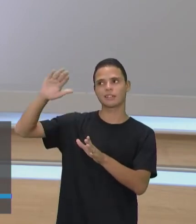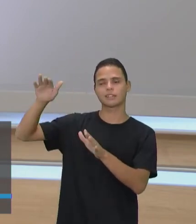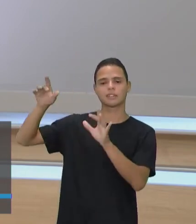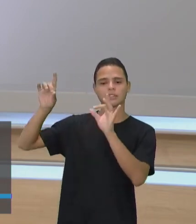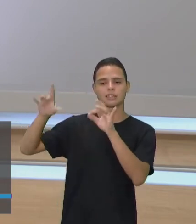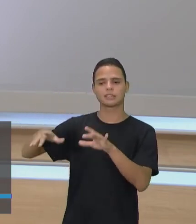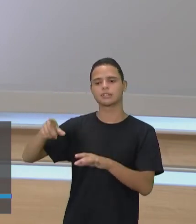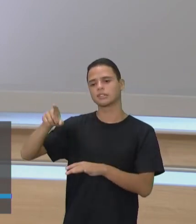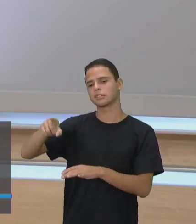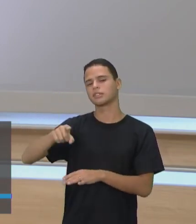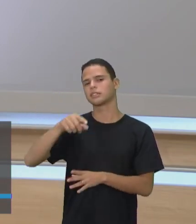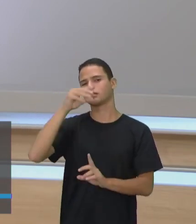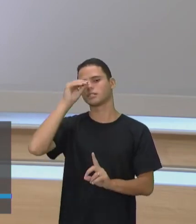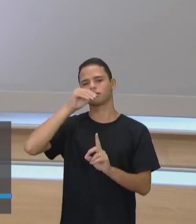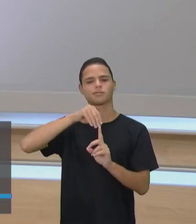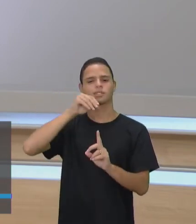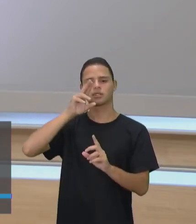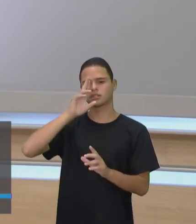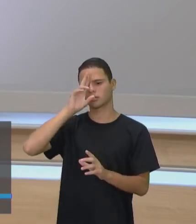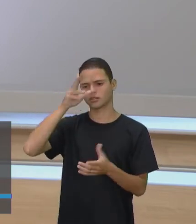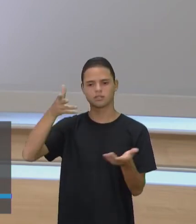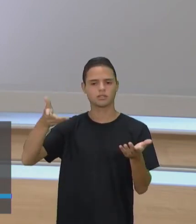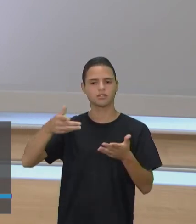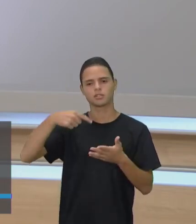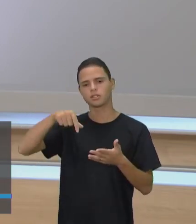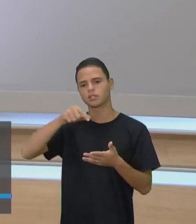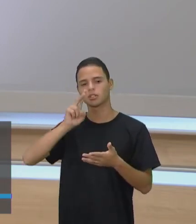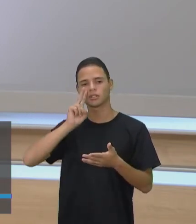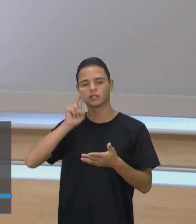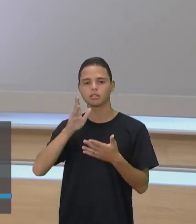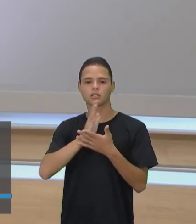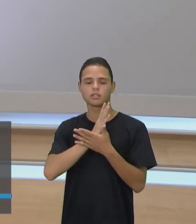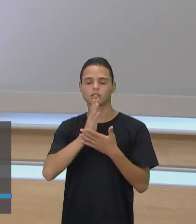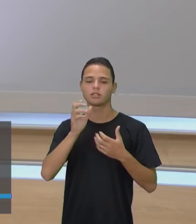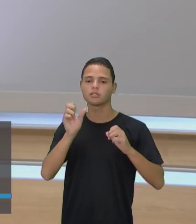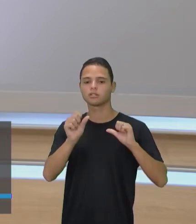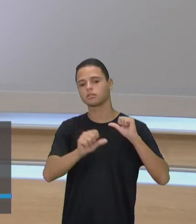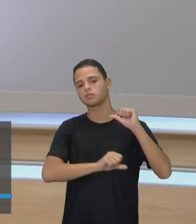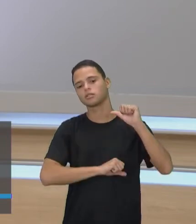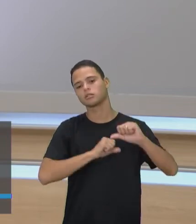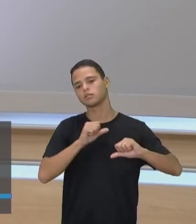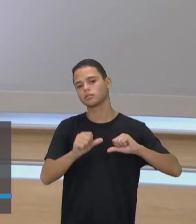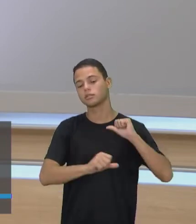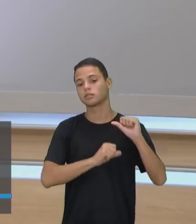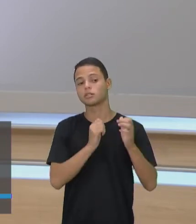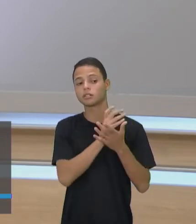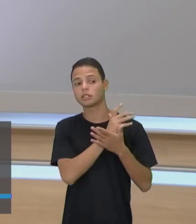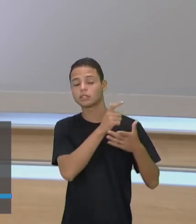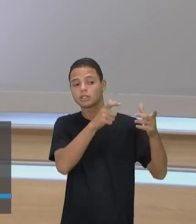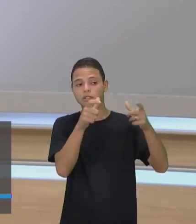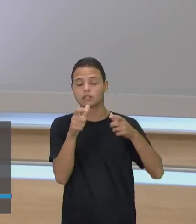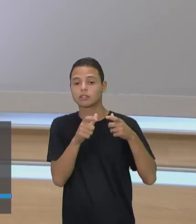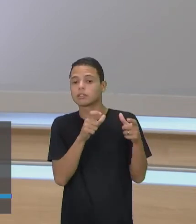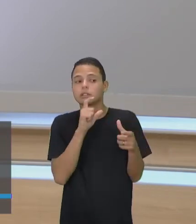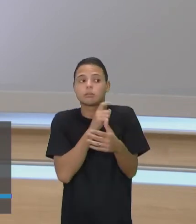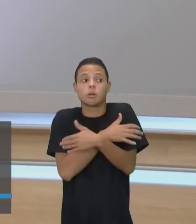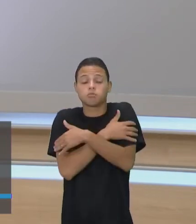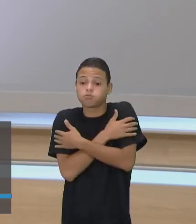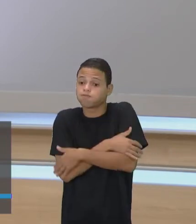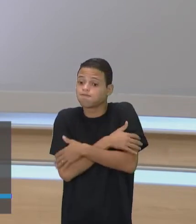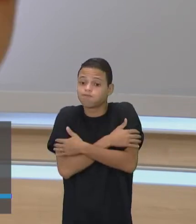de fragilidade absurda. Hoje a gente está vendo mudanças climáticas, lugares que não enfrentavam frios absurdos, hoje